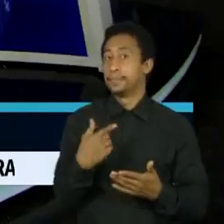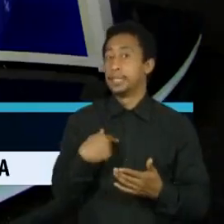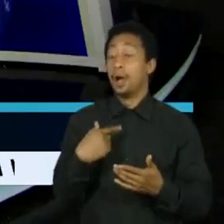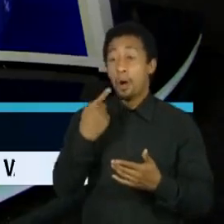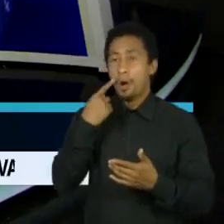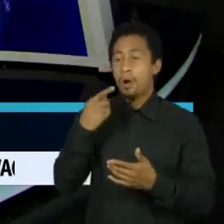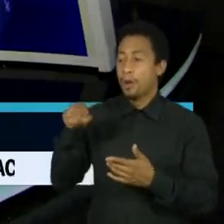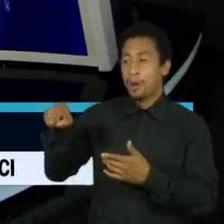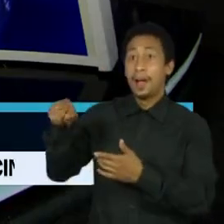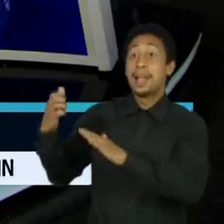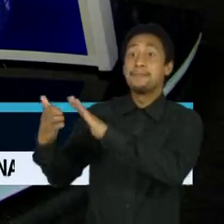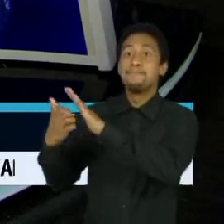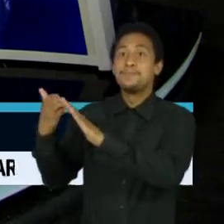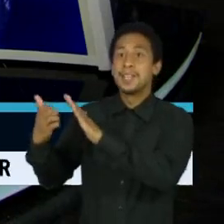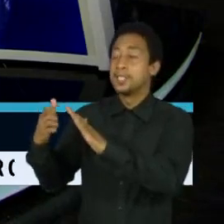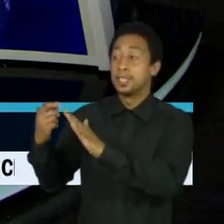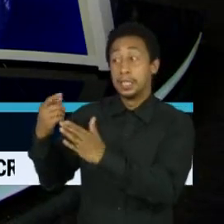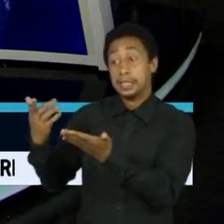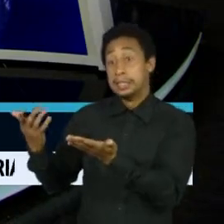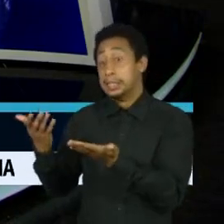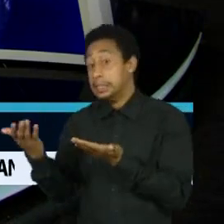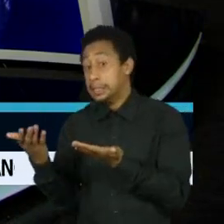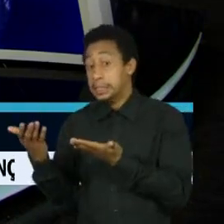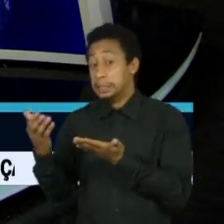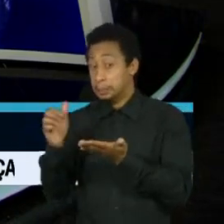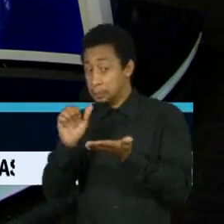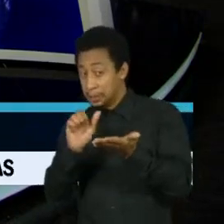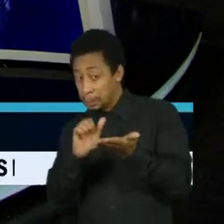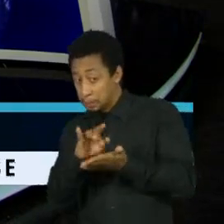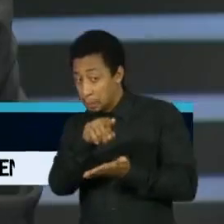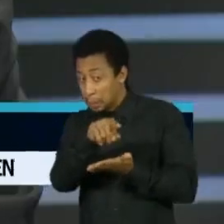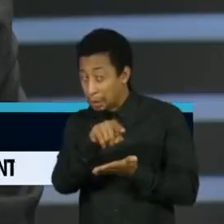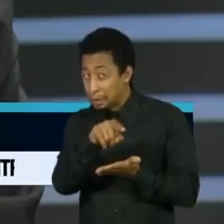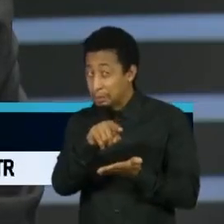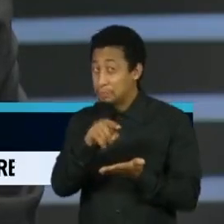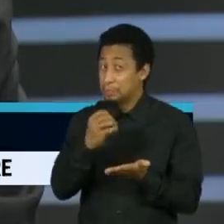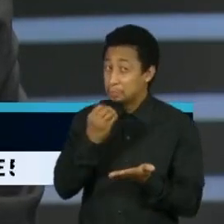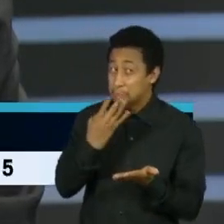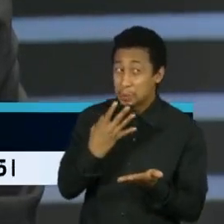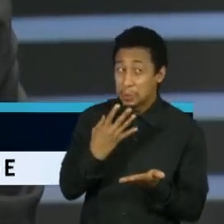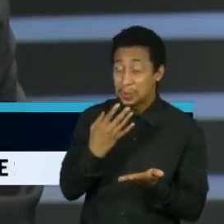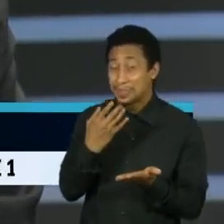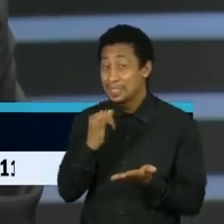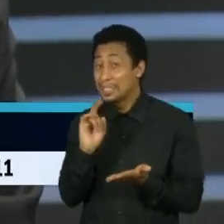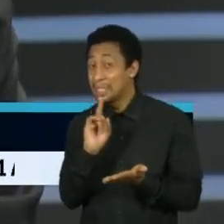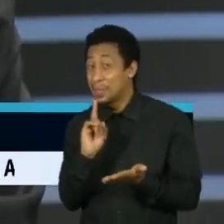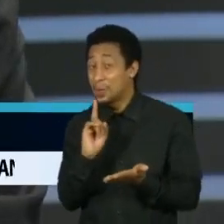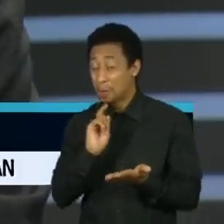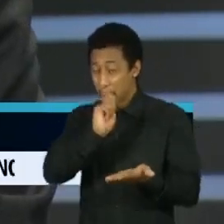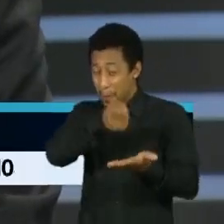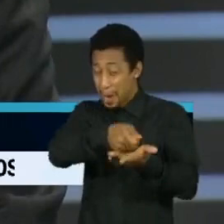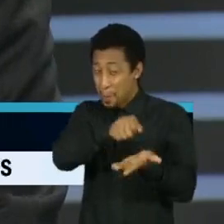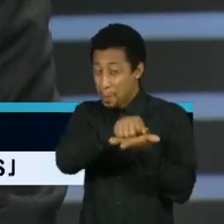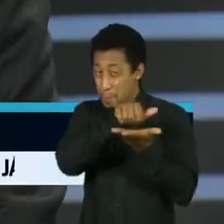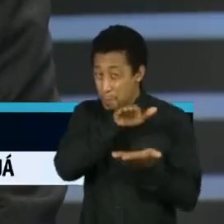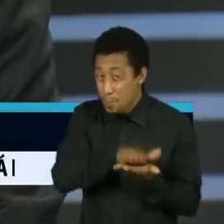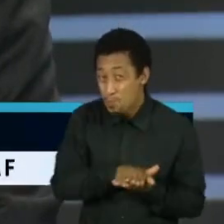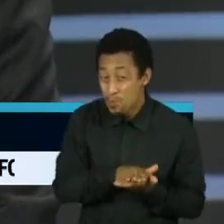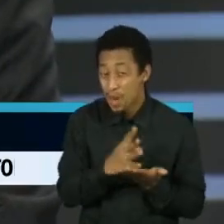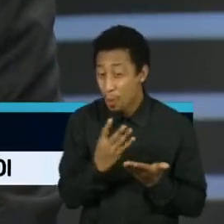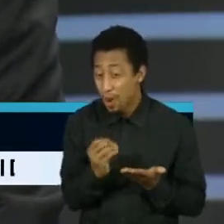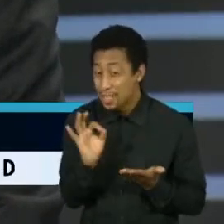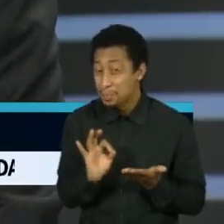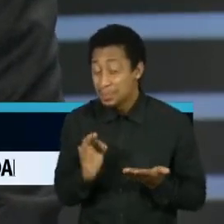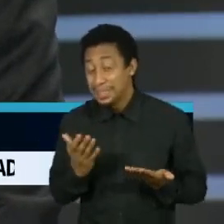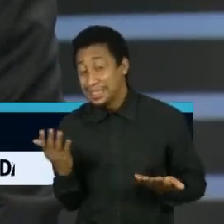pagar 40% faz com que a empresa pense mil vezes antes de demitir a pessoa, né? Então,